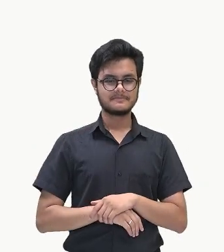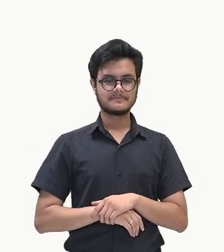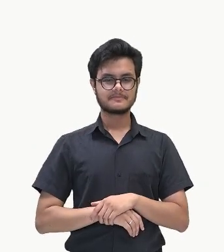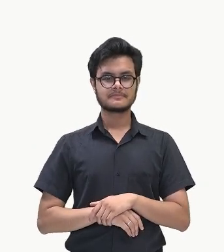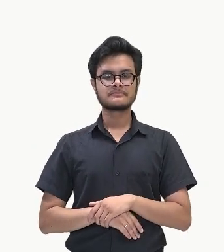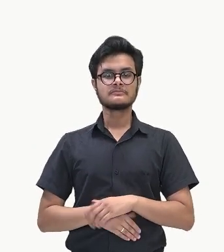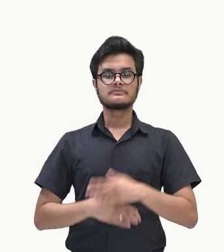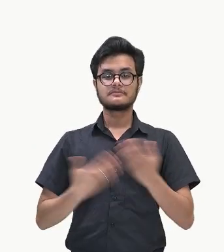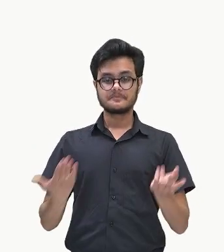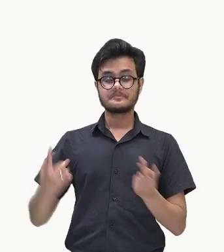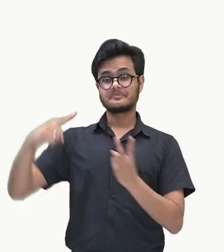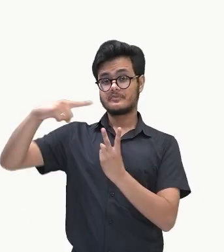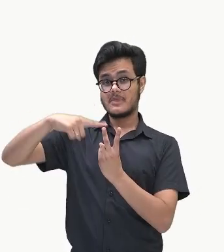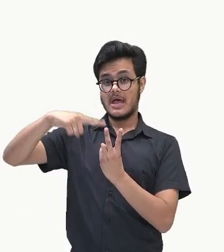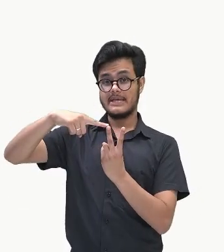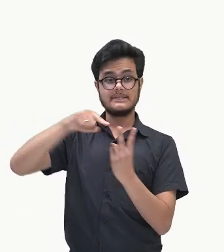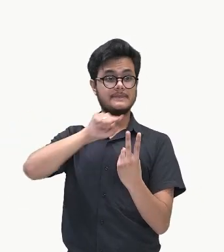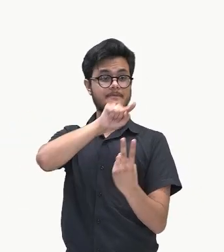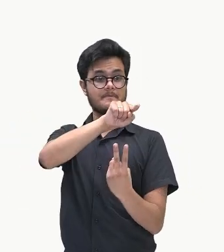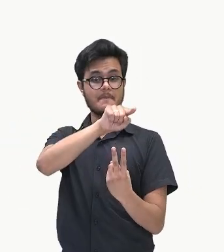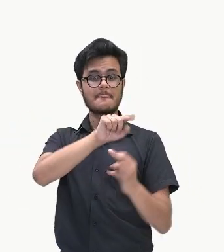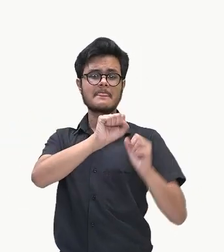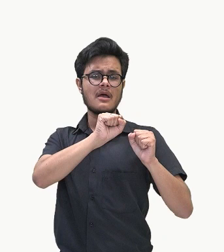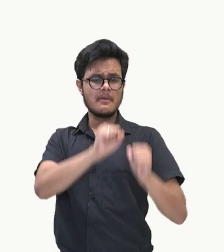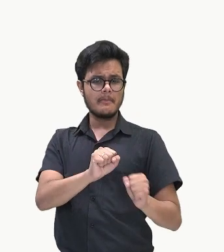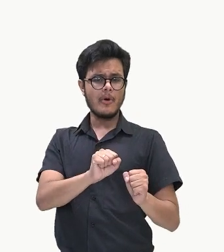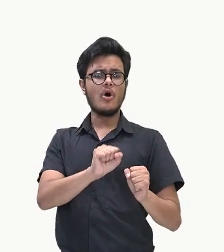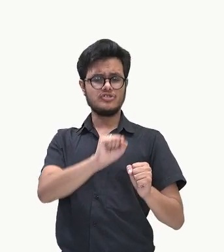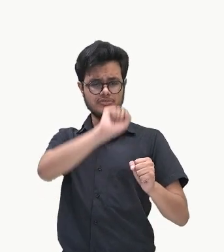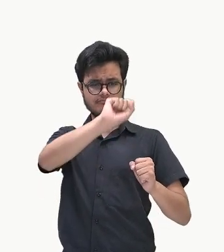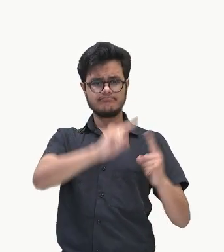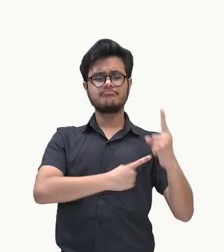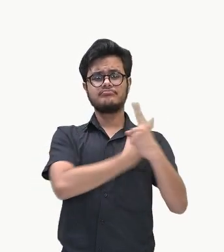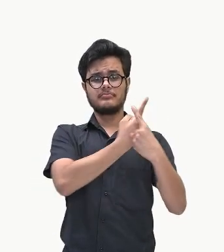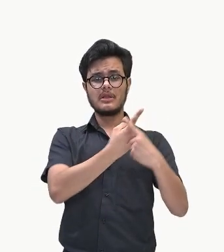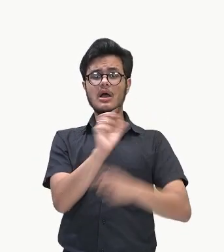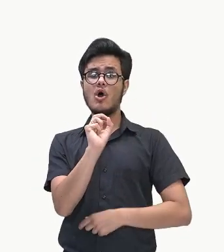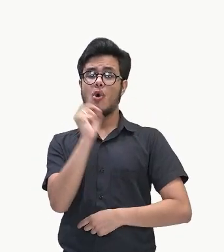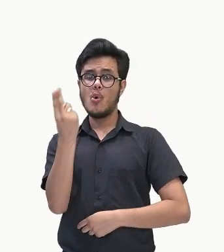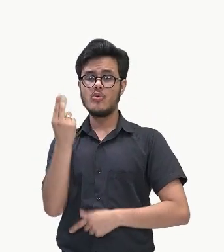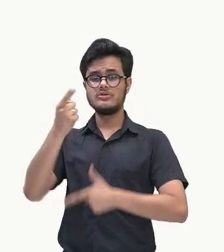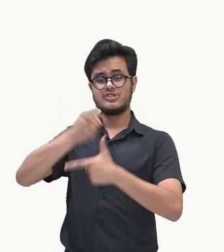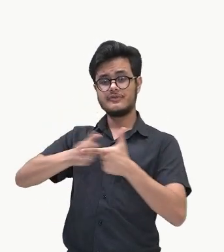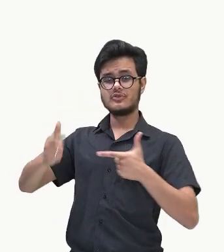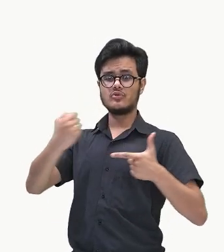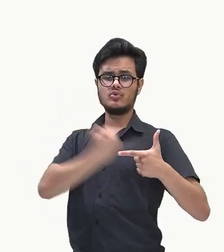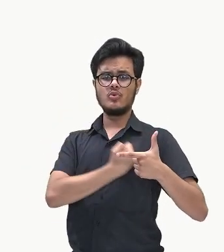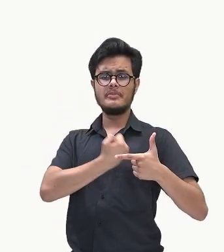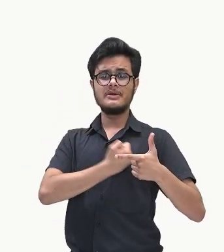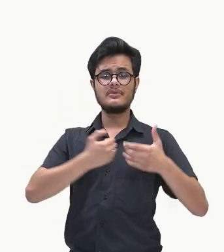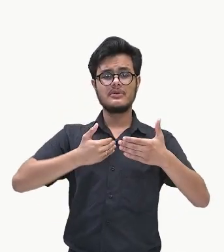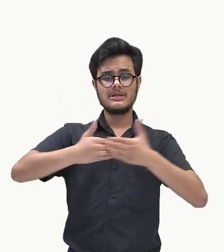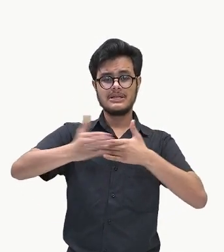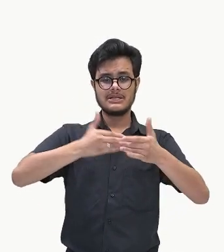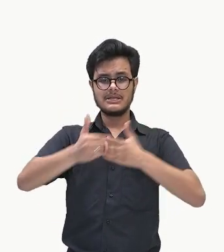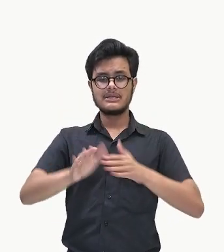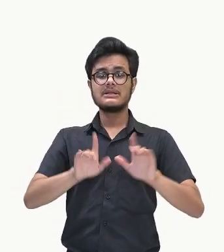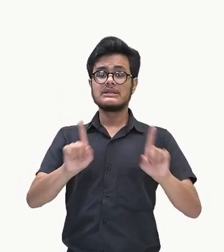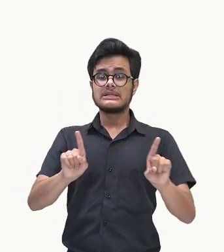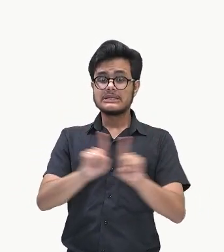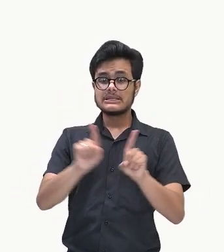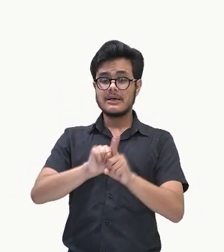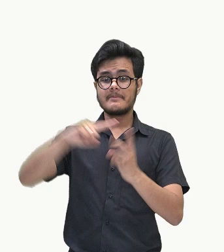O índice de uma raiz pode ser multiplicado ou dividido por um